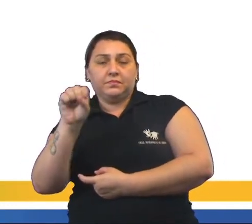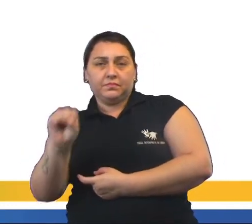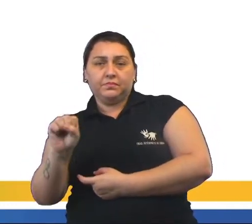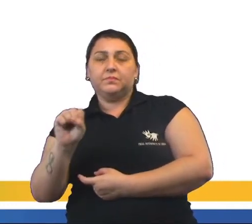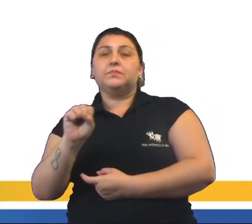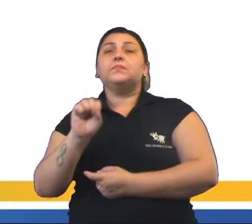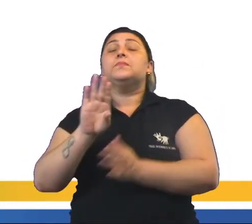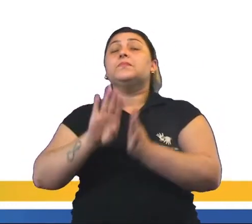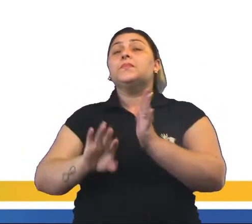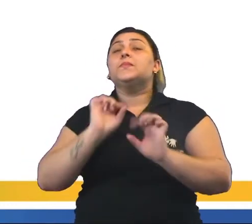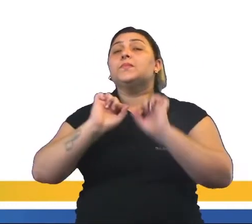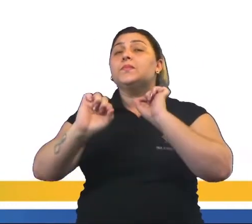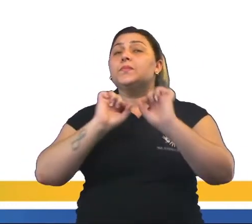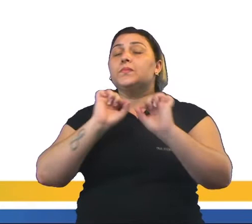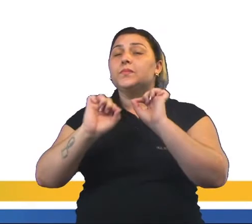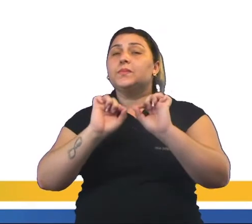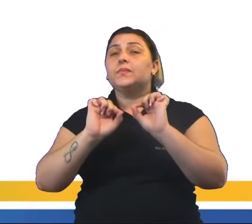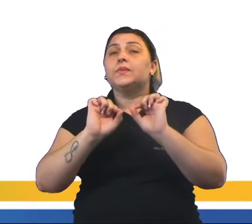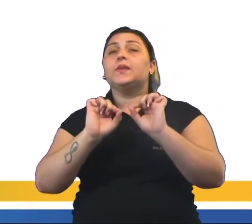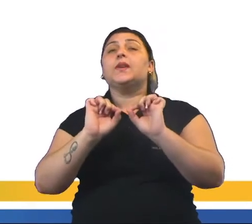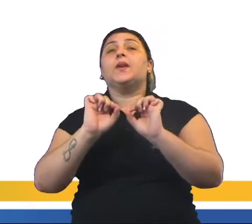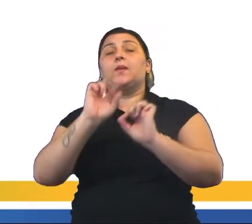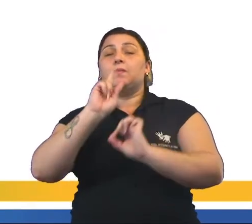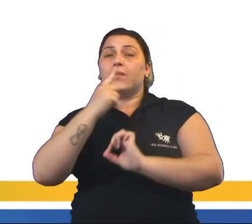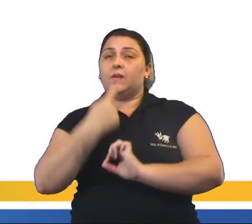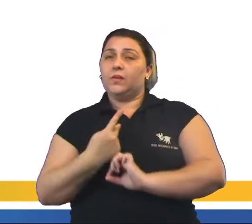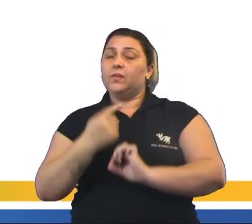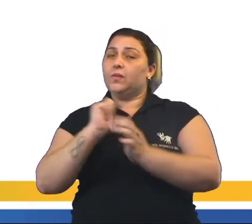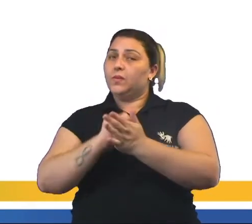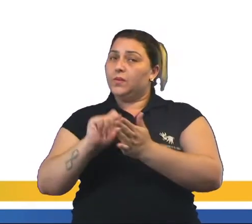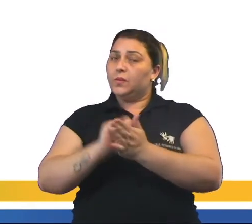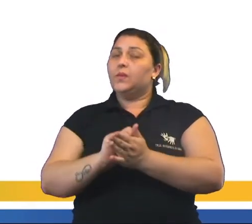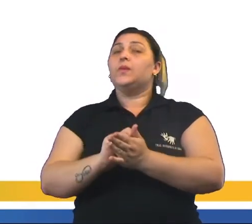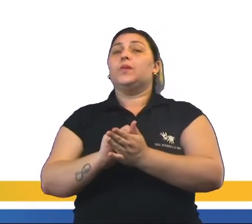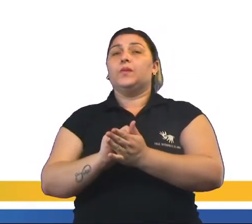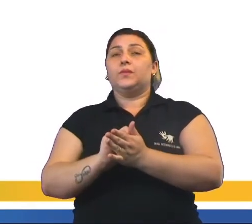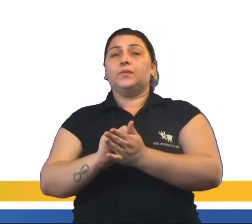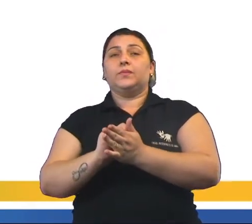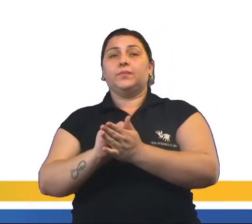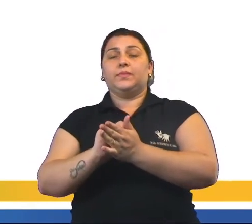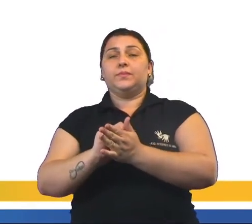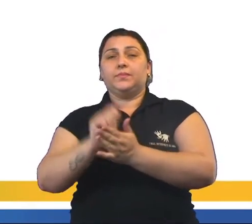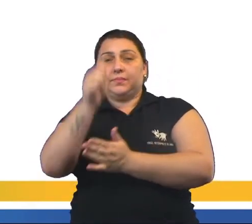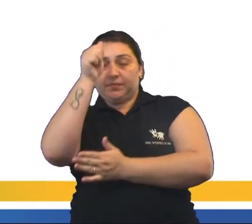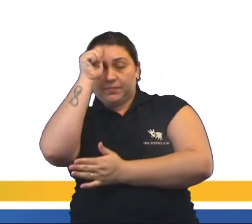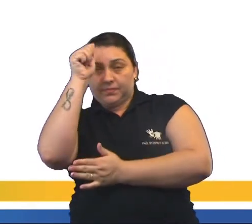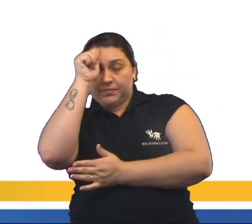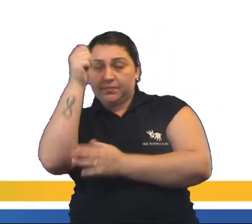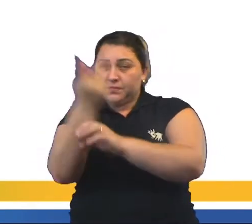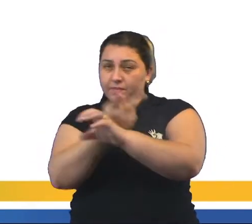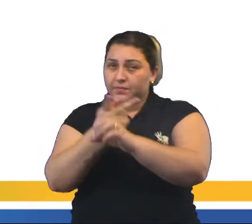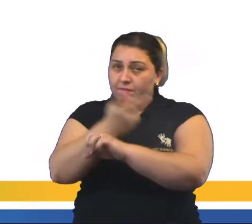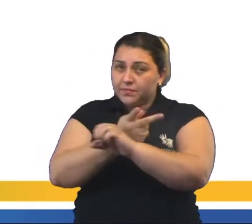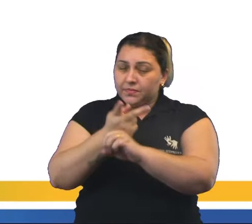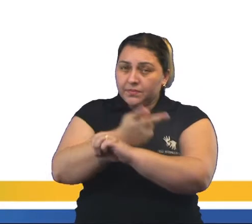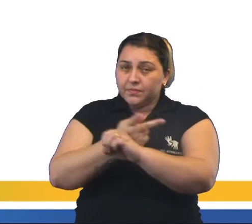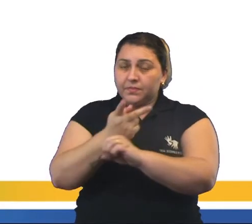os elementos míticos, que Heródoto colocou em sua obra. Ele procurava justamente